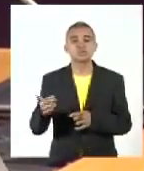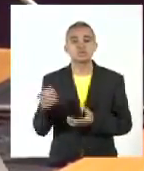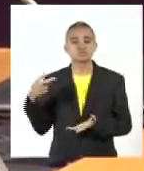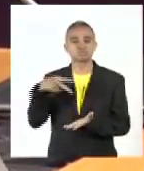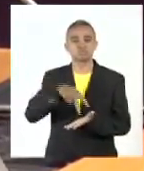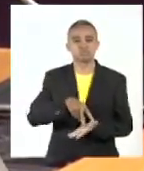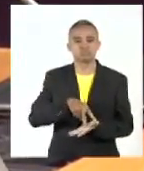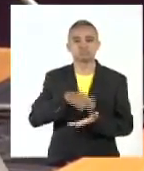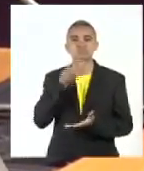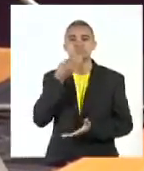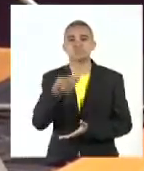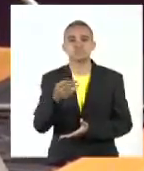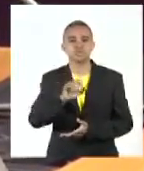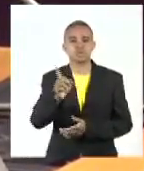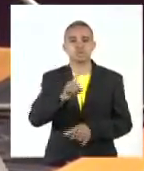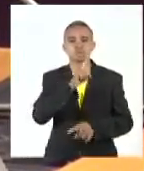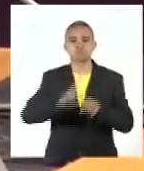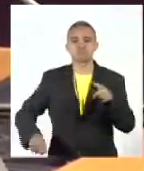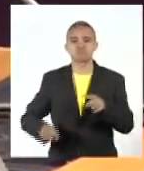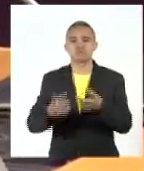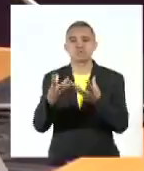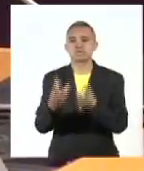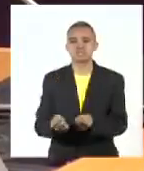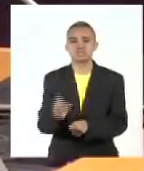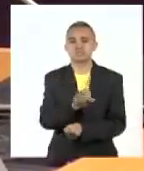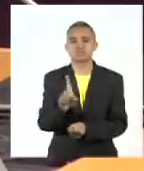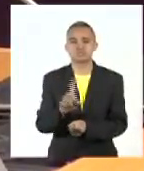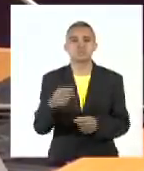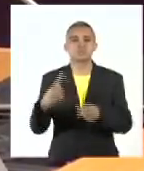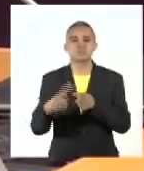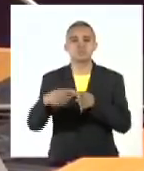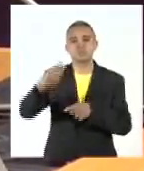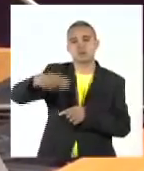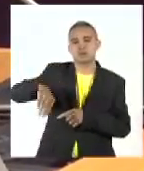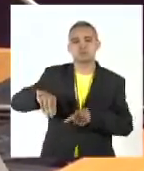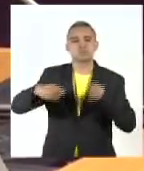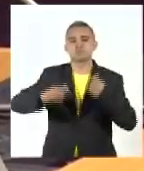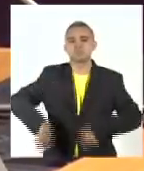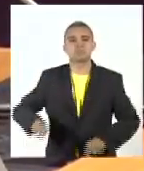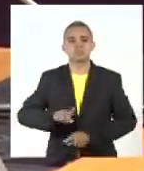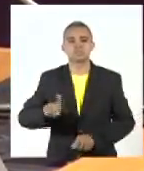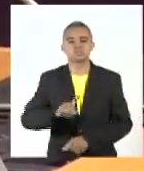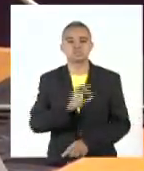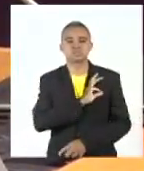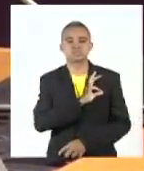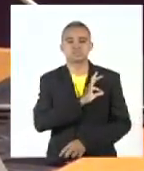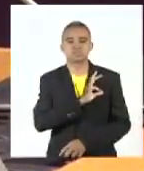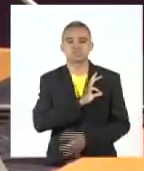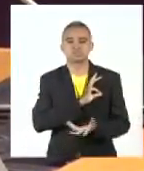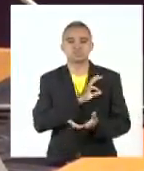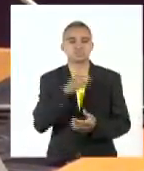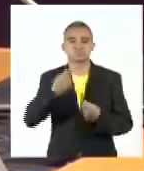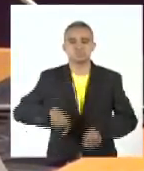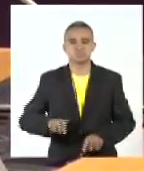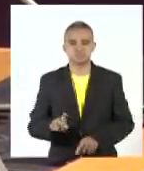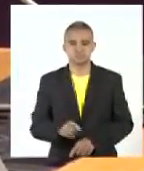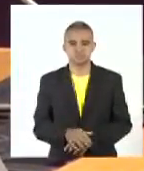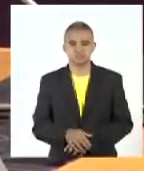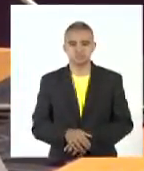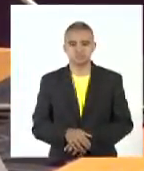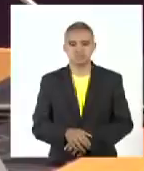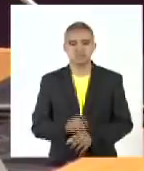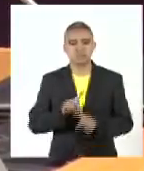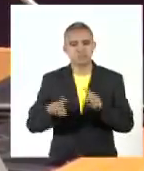porque o Maranhão não precisaria da Força Nacional. Aí, no mesmo dia, eu vejo